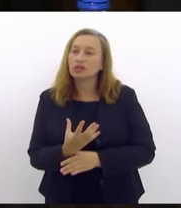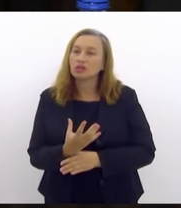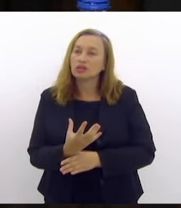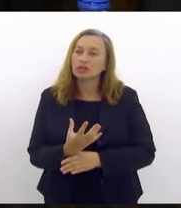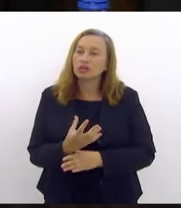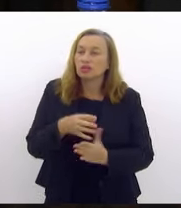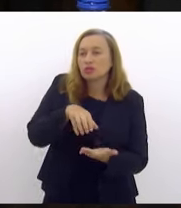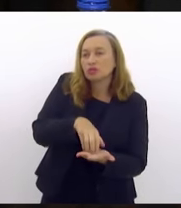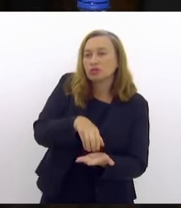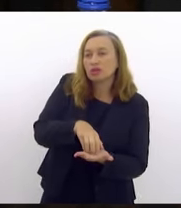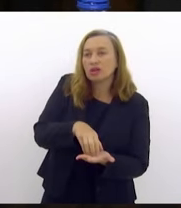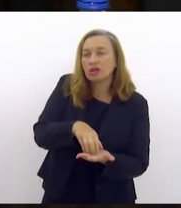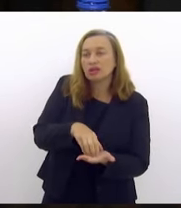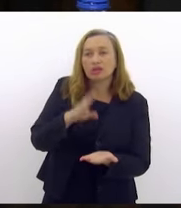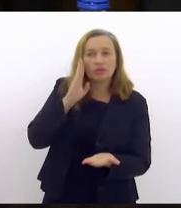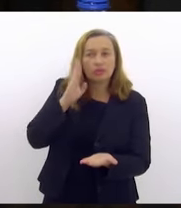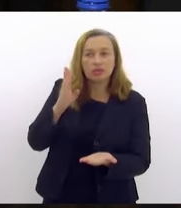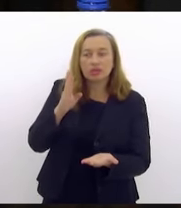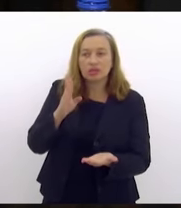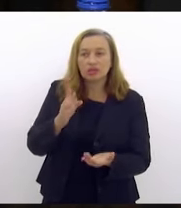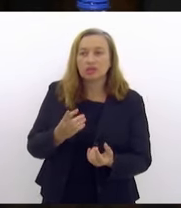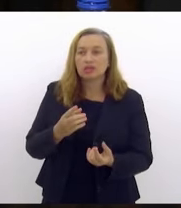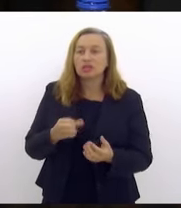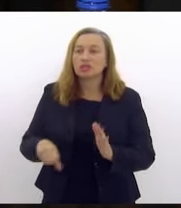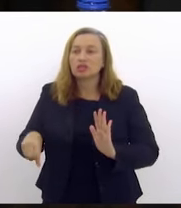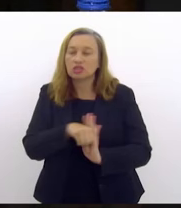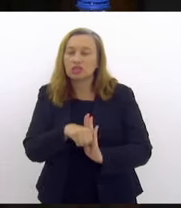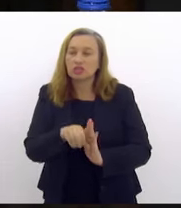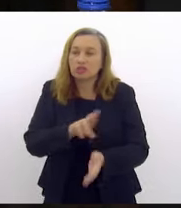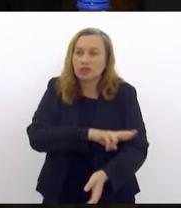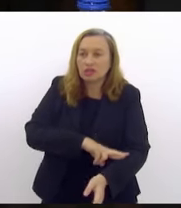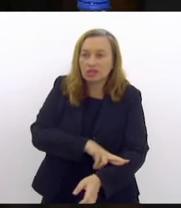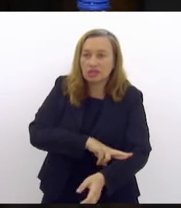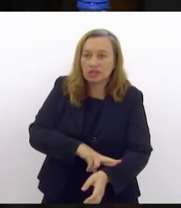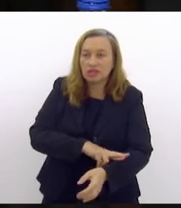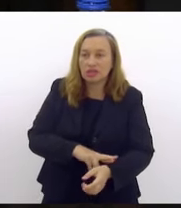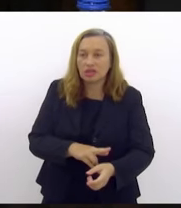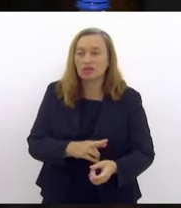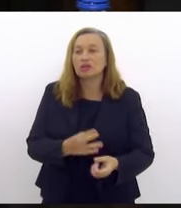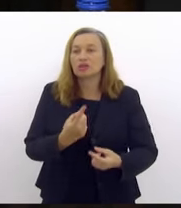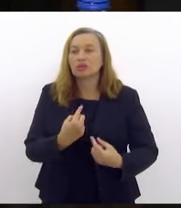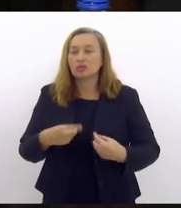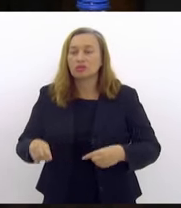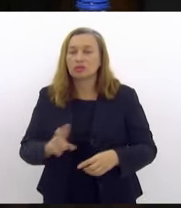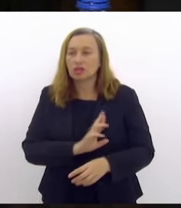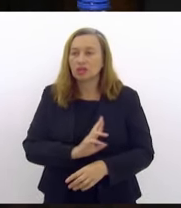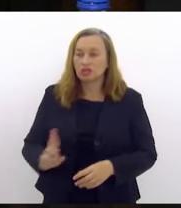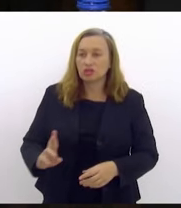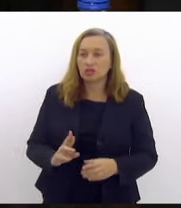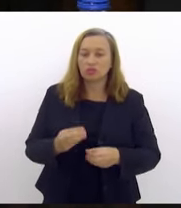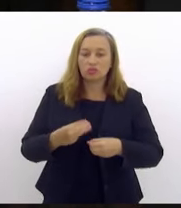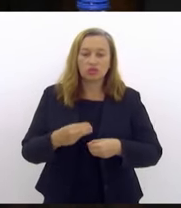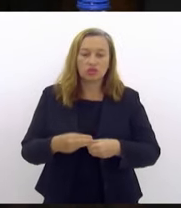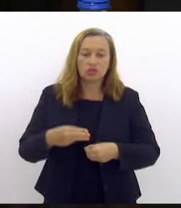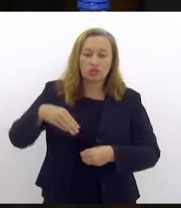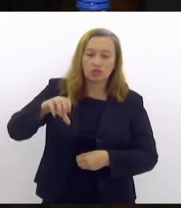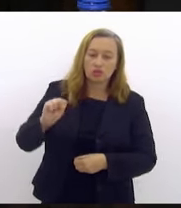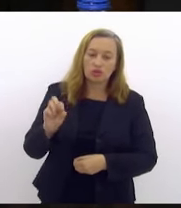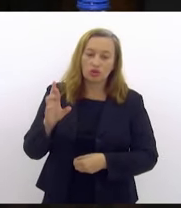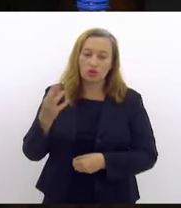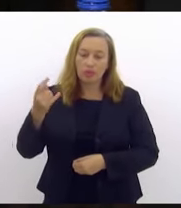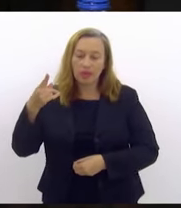uma unidade especializada em crimes raciais e delitos de intolerância no município de Seropédico. Parecer da comissão de indicação